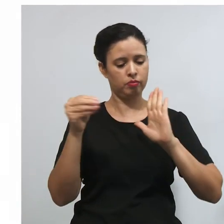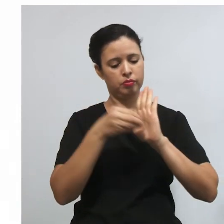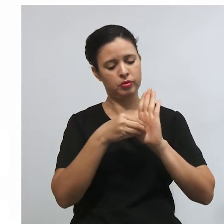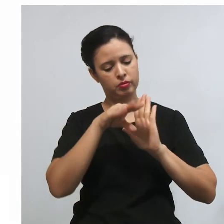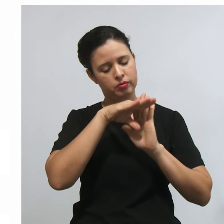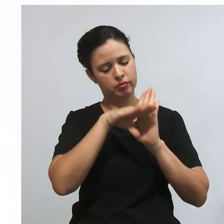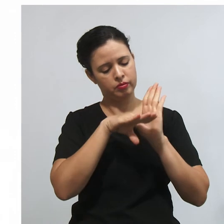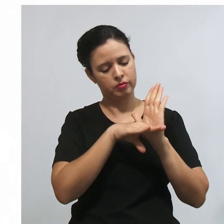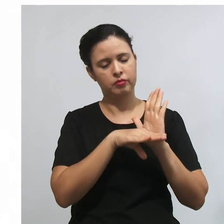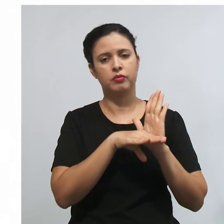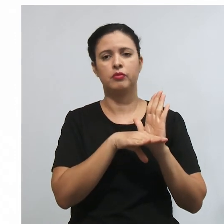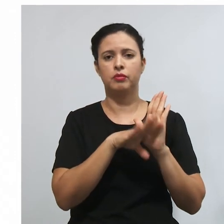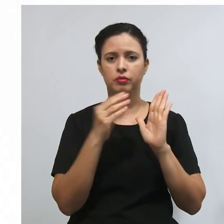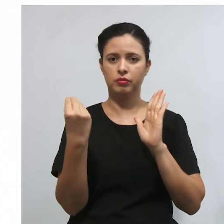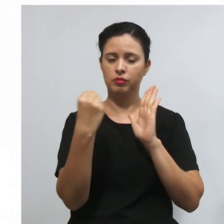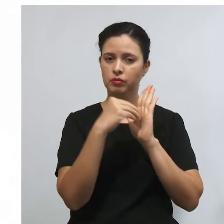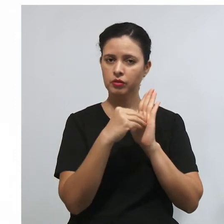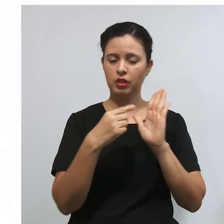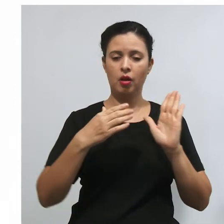posicionamento filosófico,